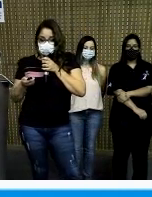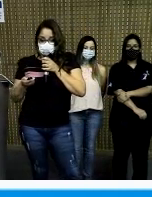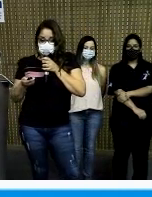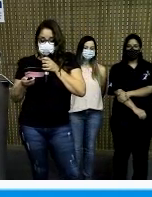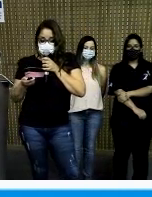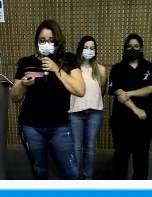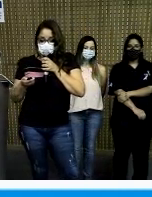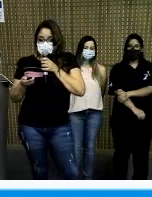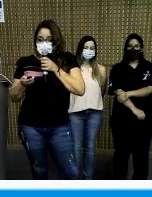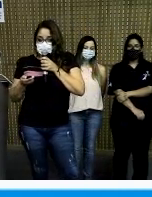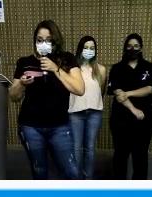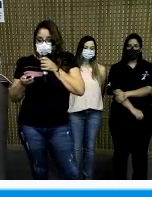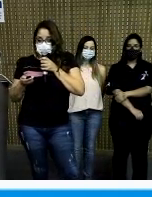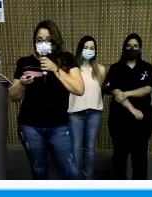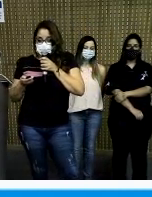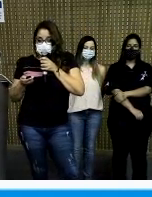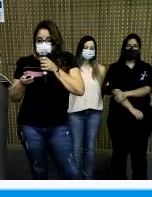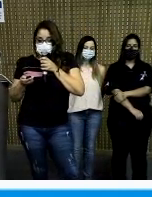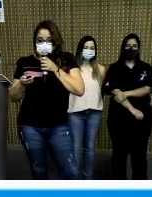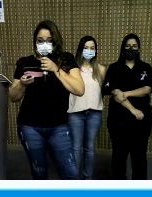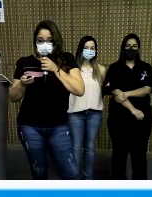nós tivemos, então,